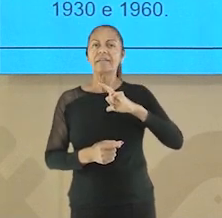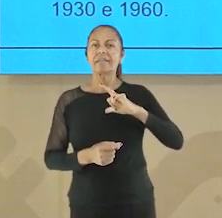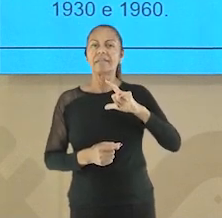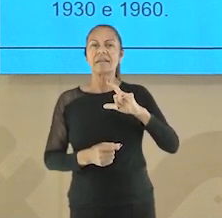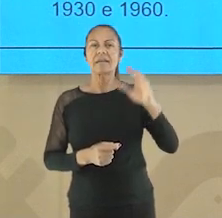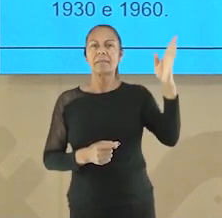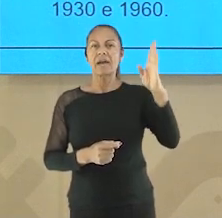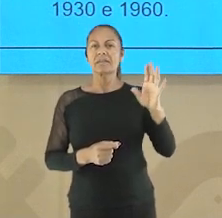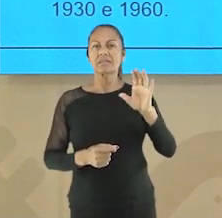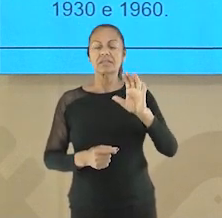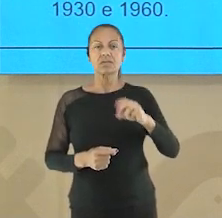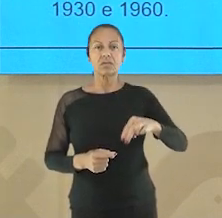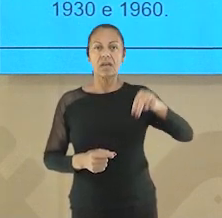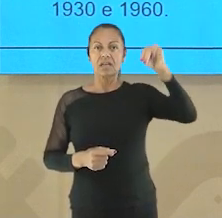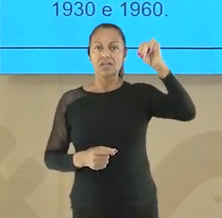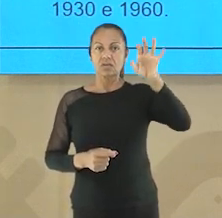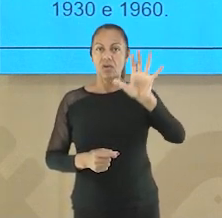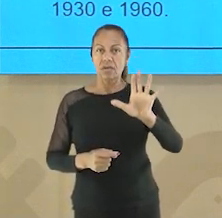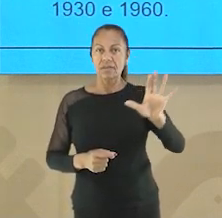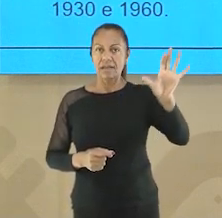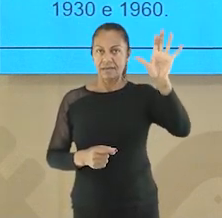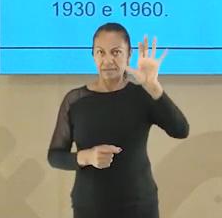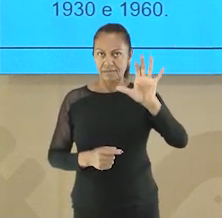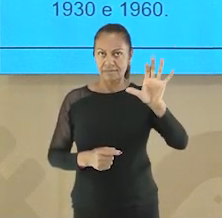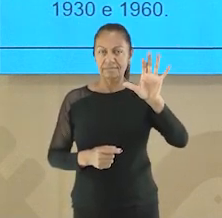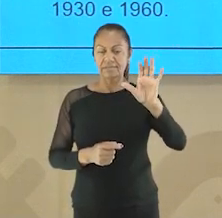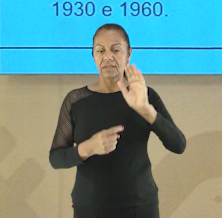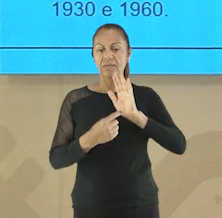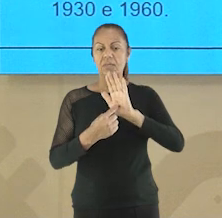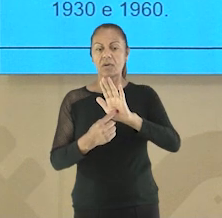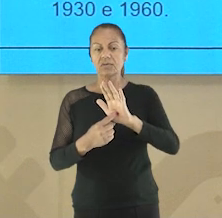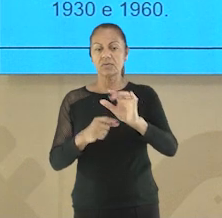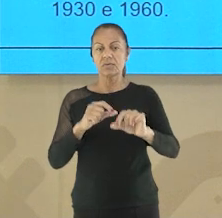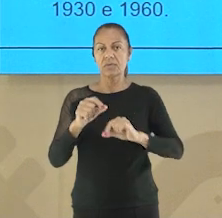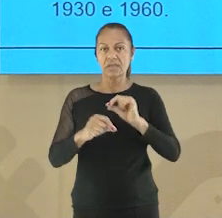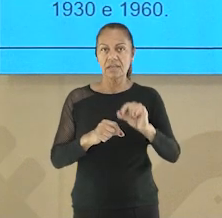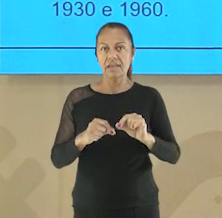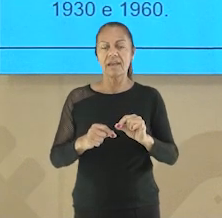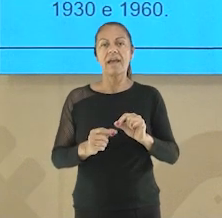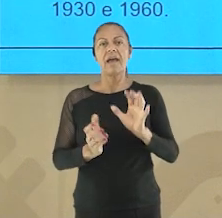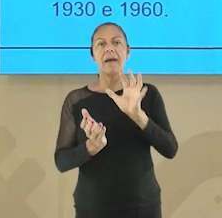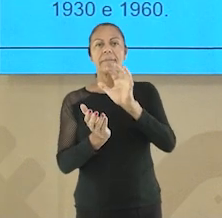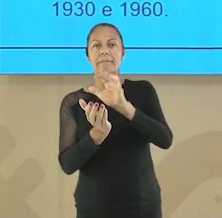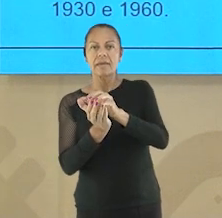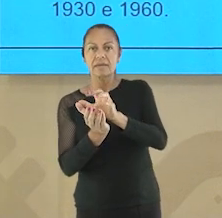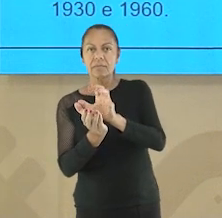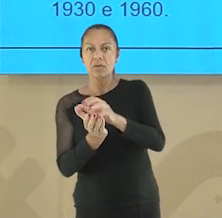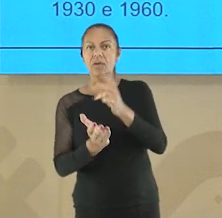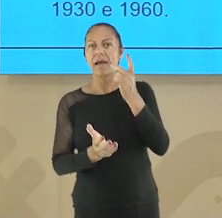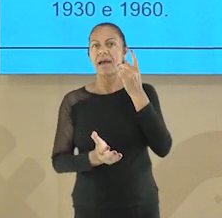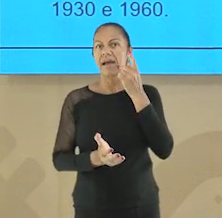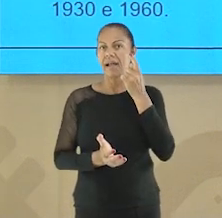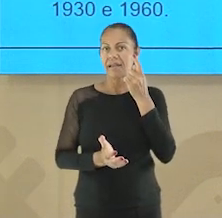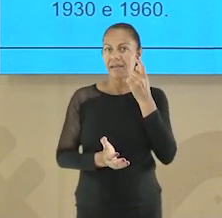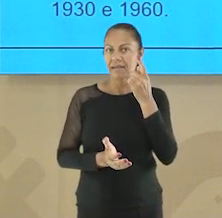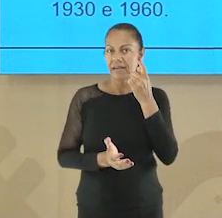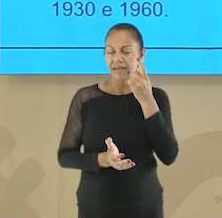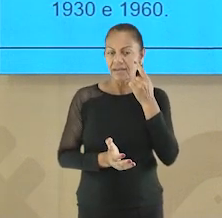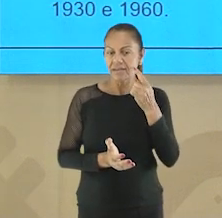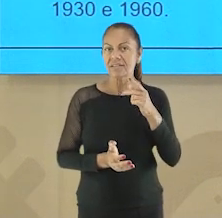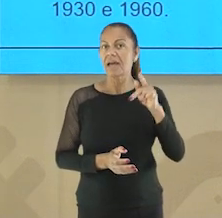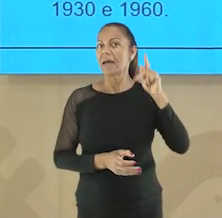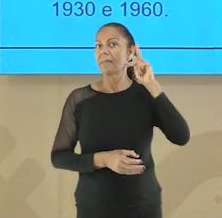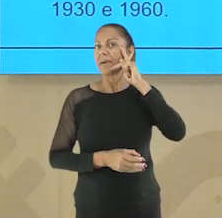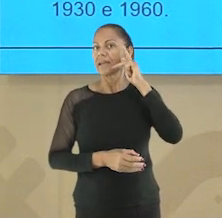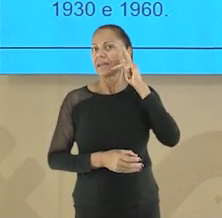cultural muito presente na região nordeste do Brasil. Os locais de maior destaque dessa literatura são os estados de